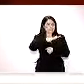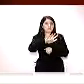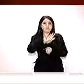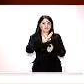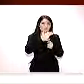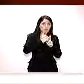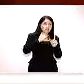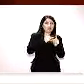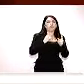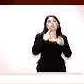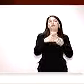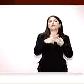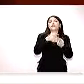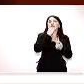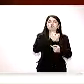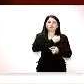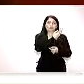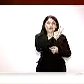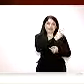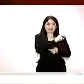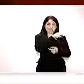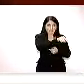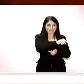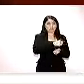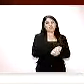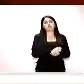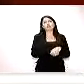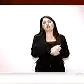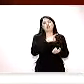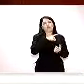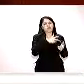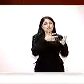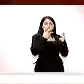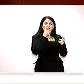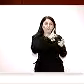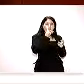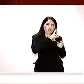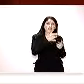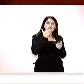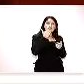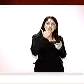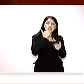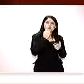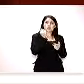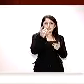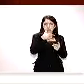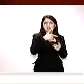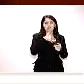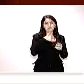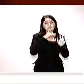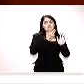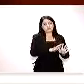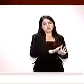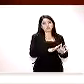apesar das falhas da prestação de contas cuja irregularidade foi bem eh proclamada e deve ser mantida a